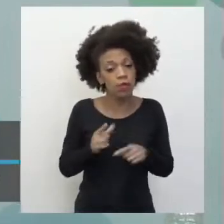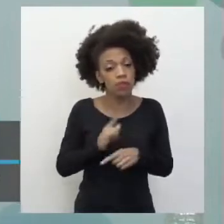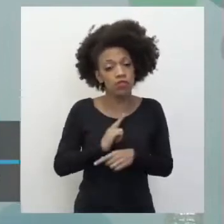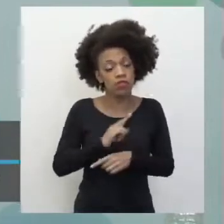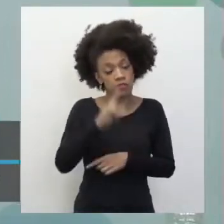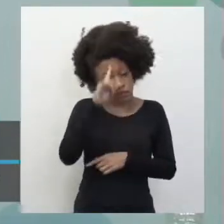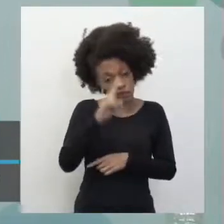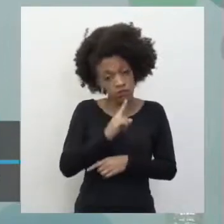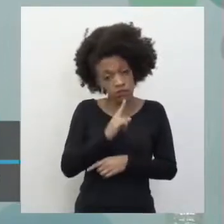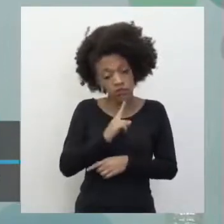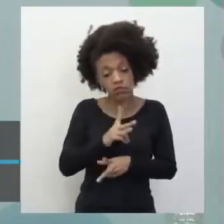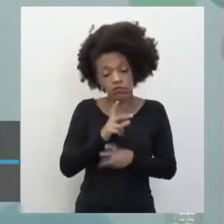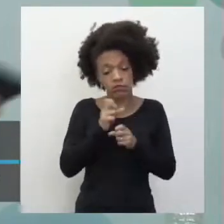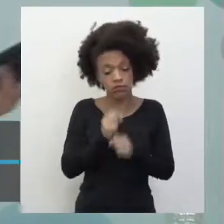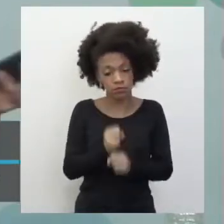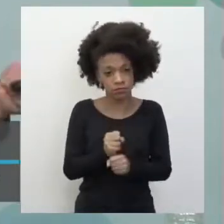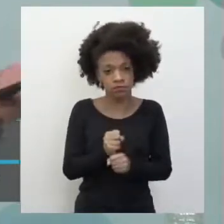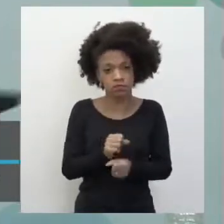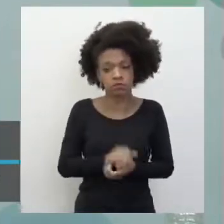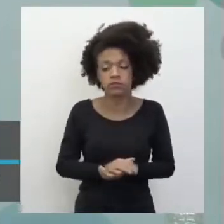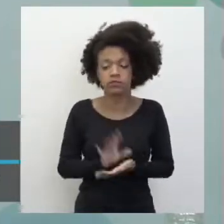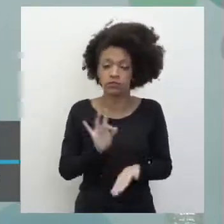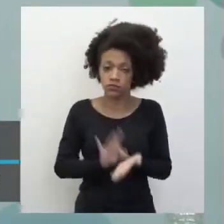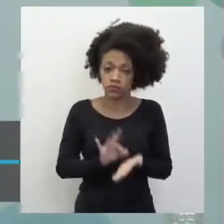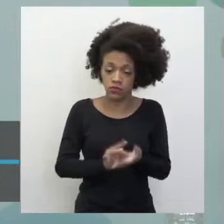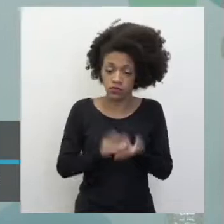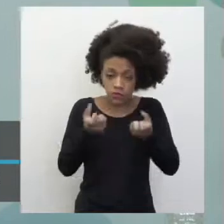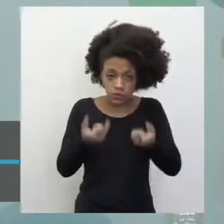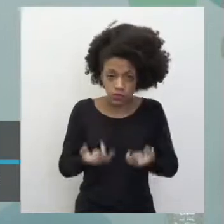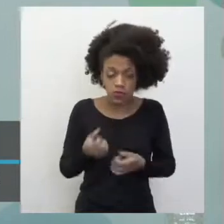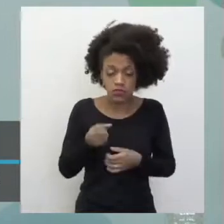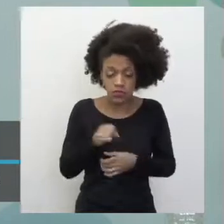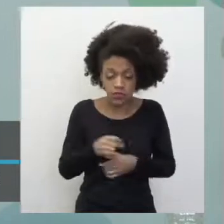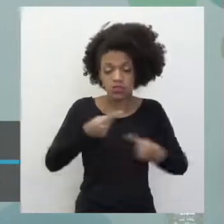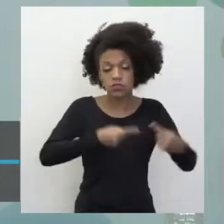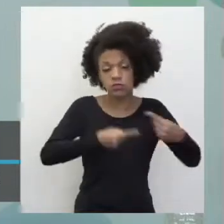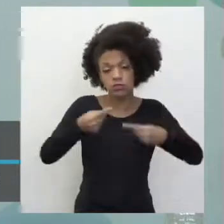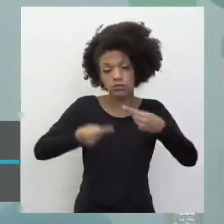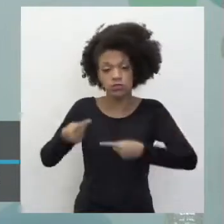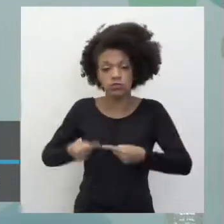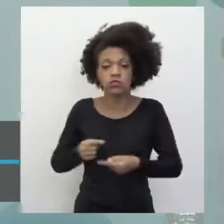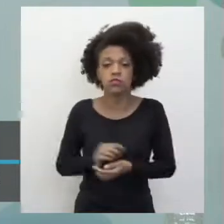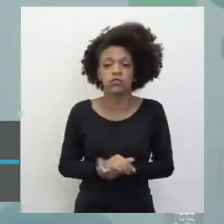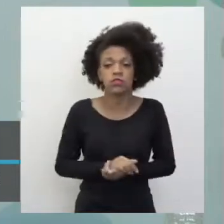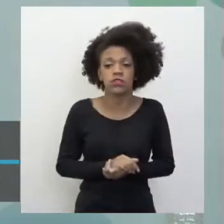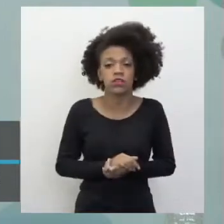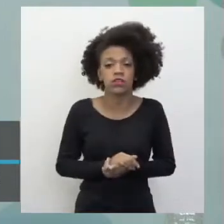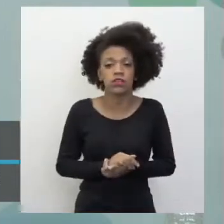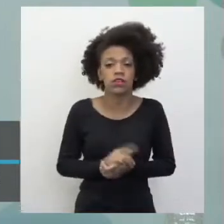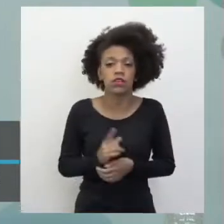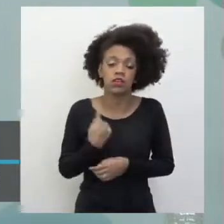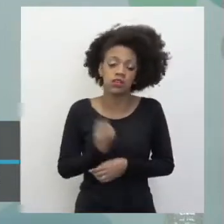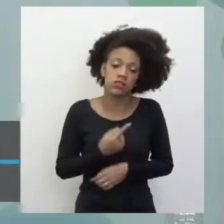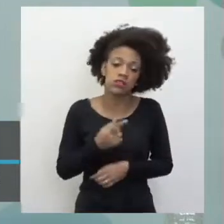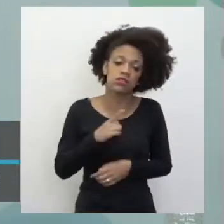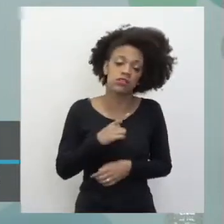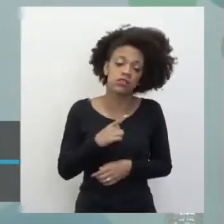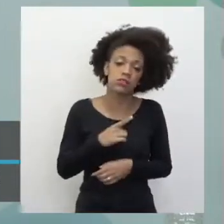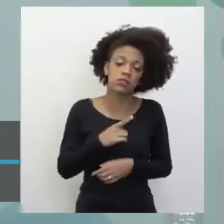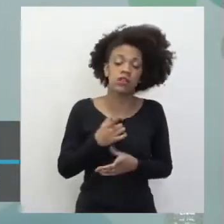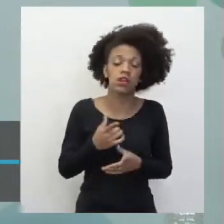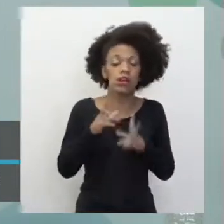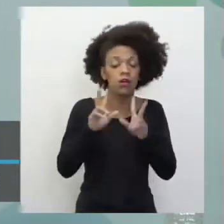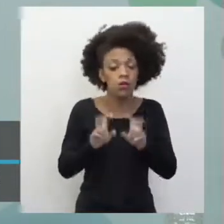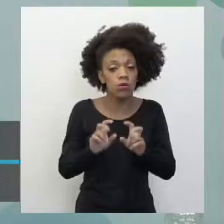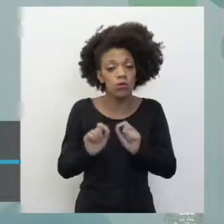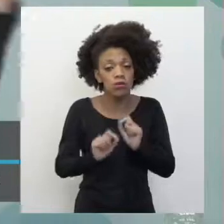características que predominam, né? Exatamente o que você falou, que se a gente for discutir, a gente entra nessa questão aí, mas o que a gente tem que